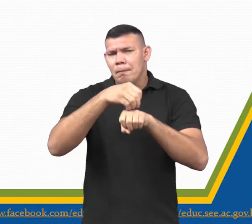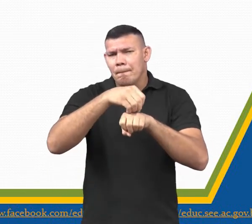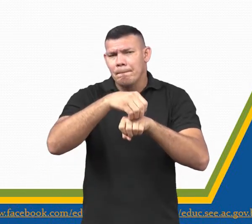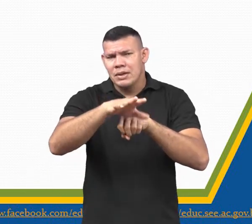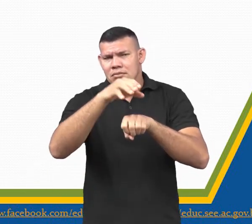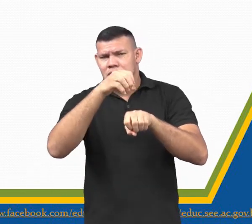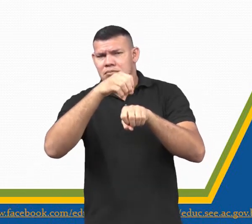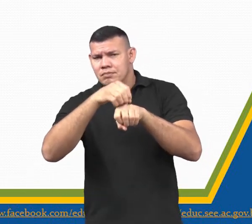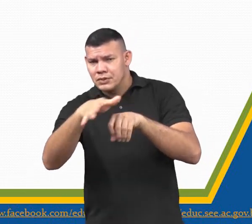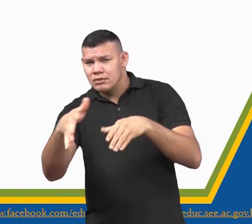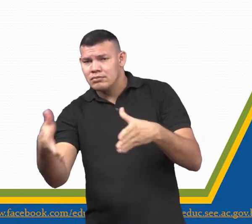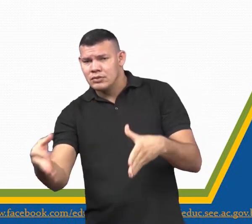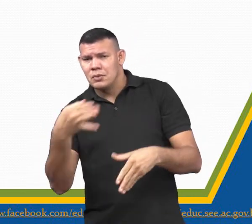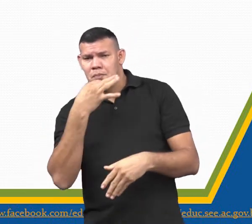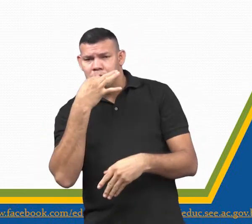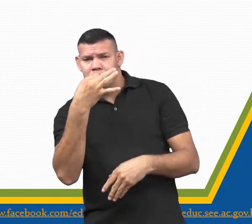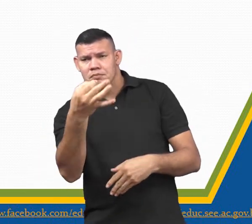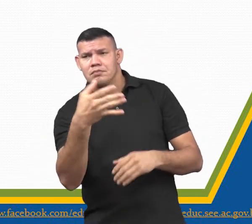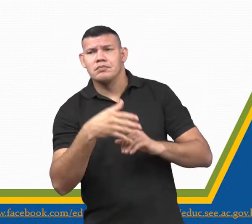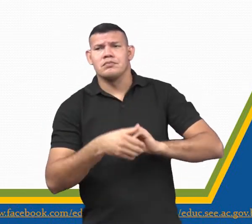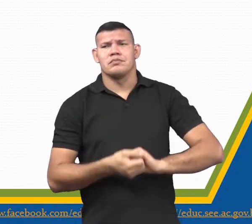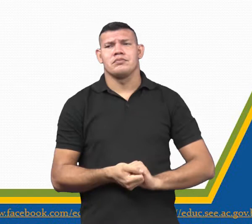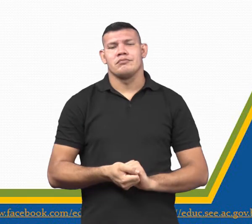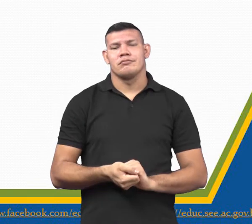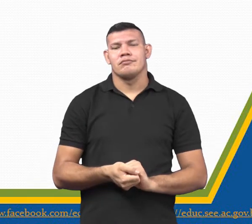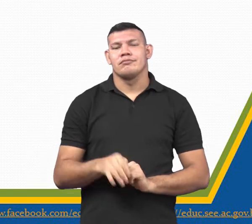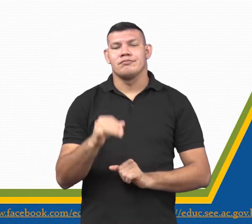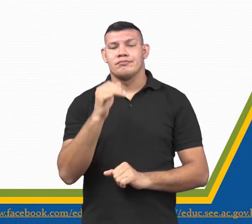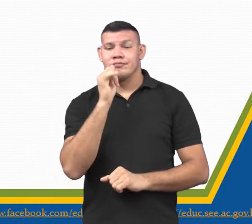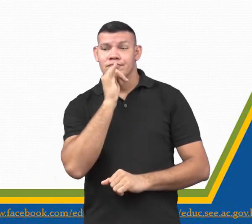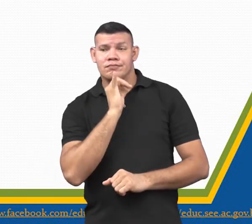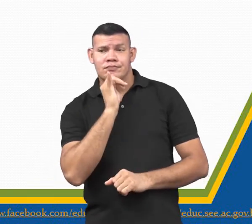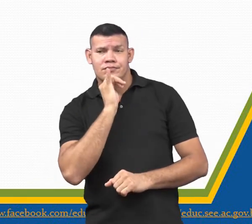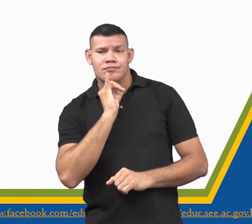algumas pessoas, certo? Olha o exemplo.